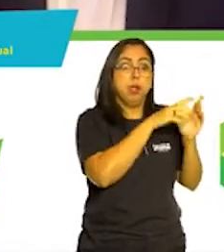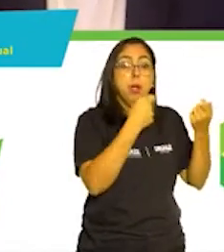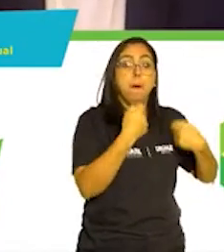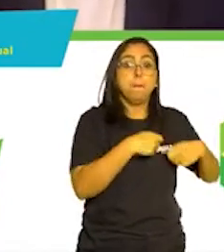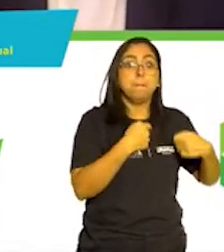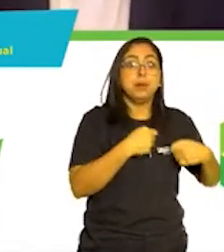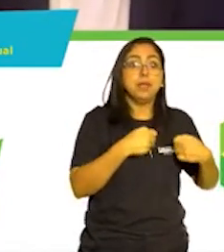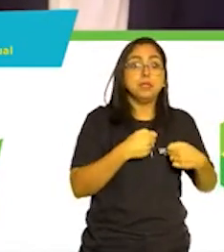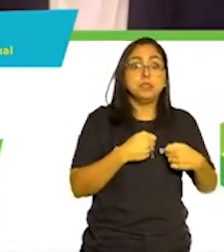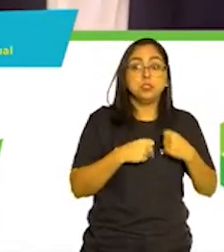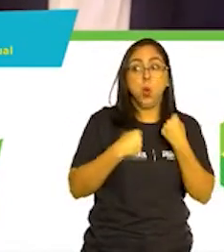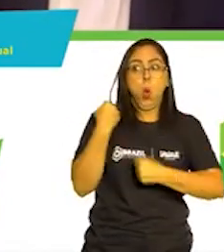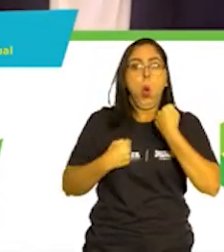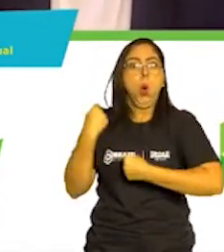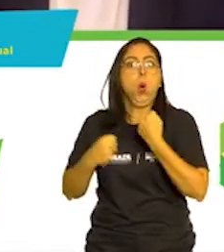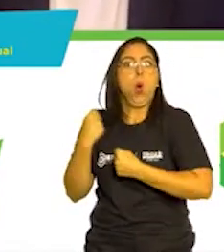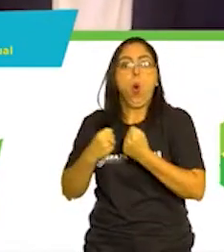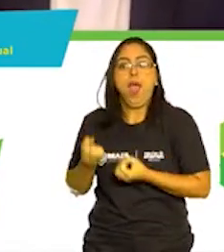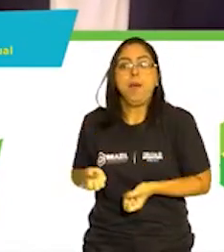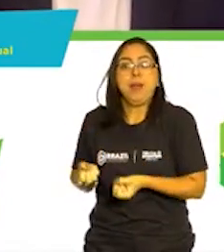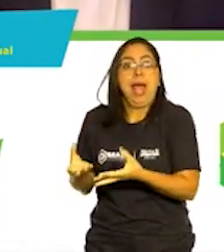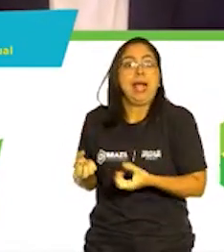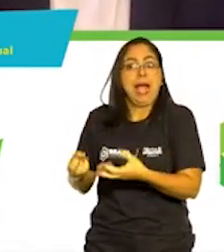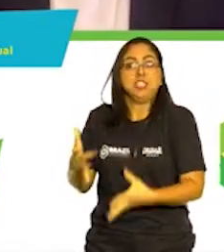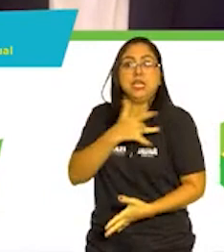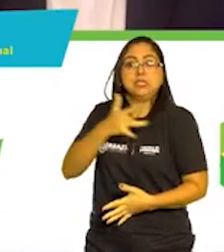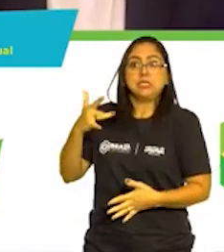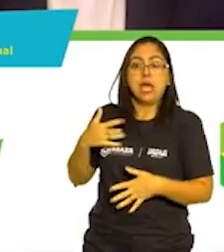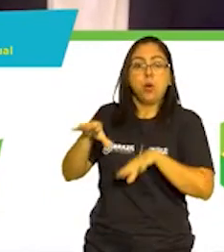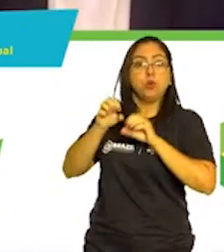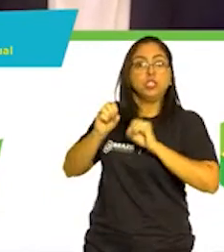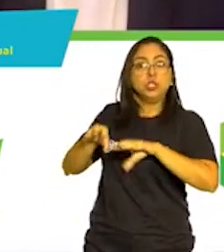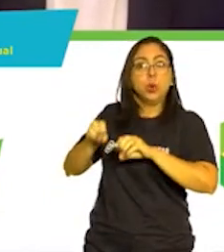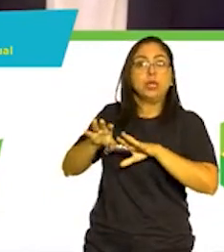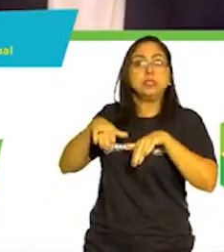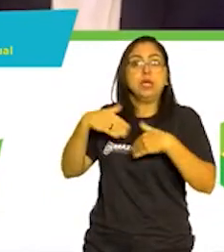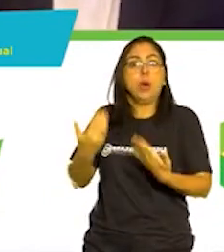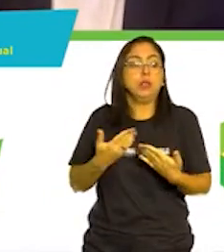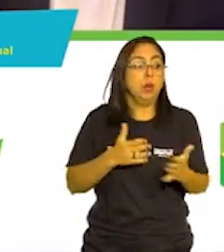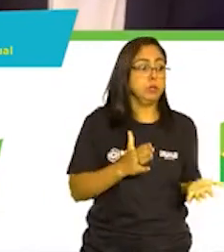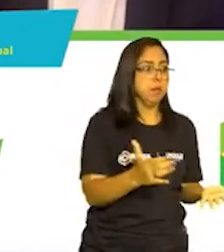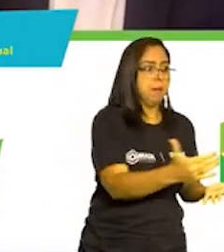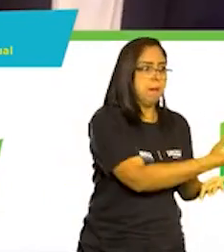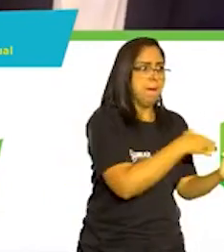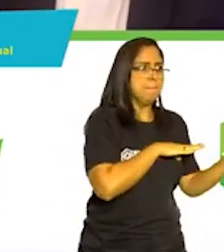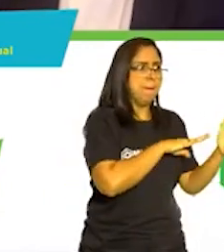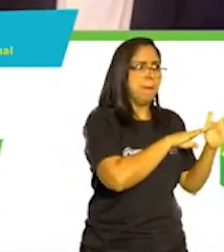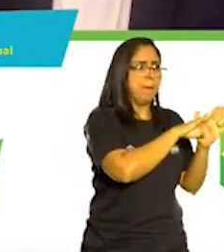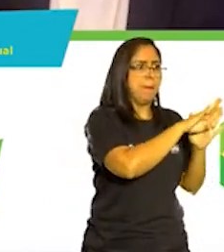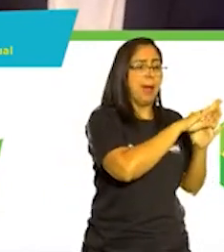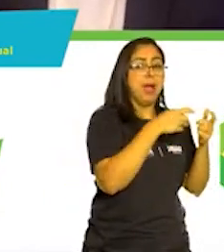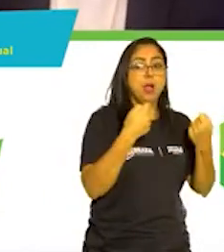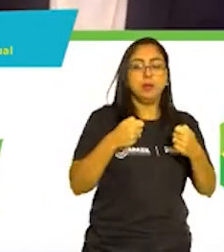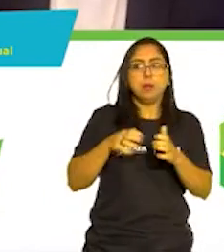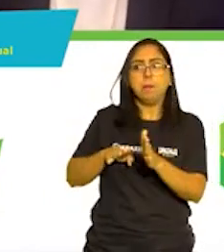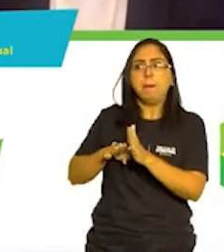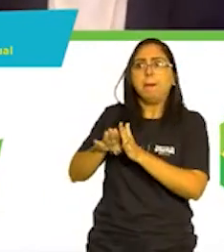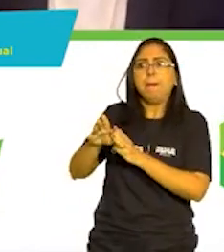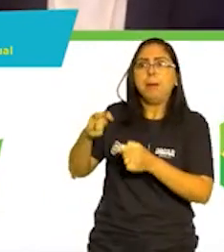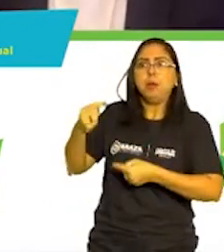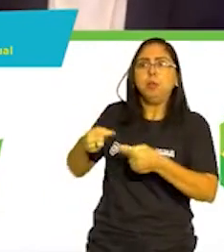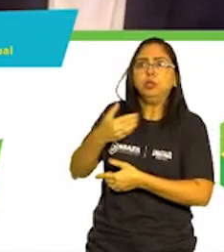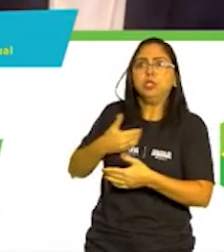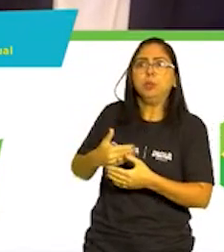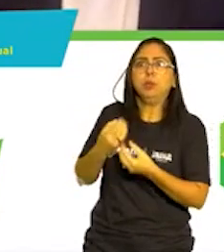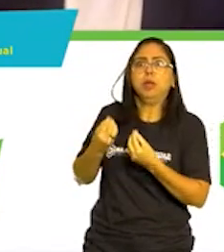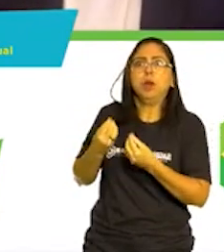não consigo. Então, gasto com qualquer coisa que eu coloco lá na minha planilha, que é saúde e educação. Quer dizer, isso não faz o mínimo sentido. Um